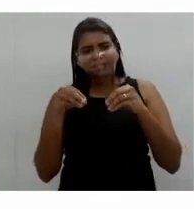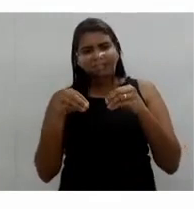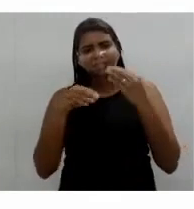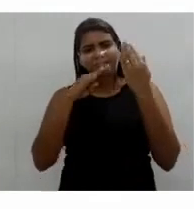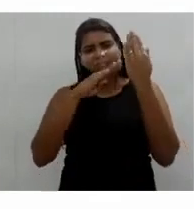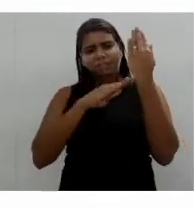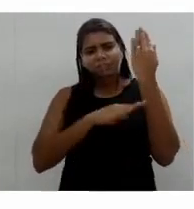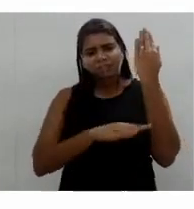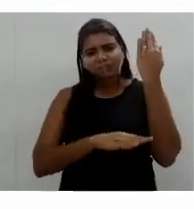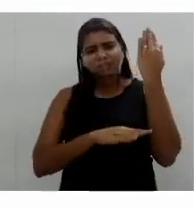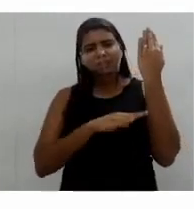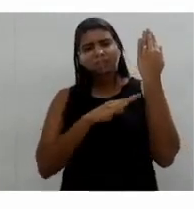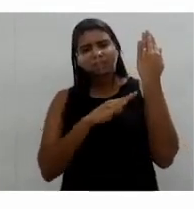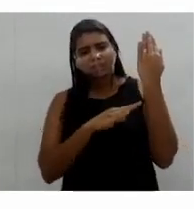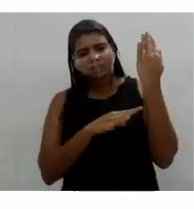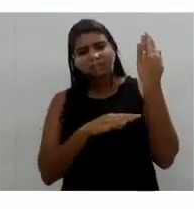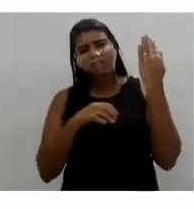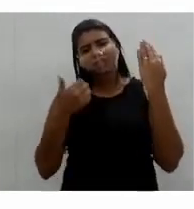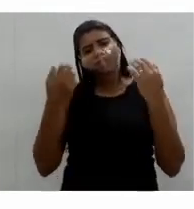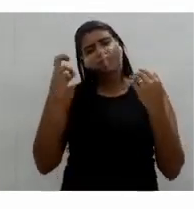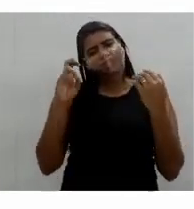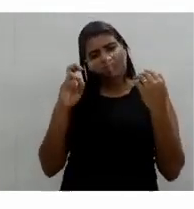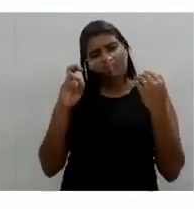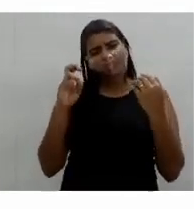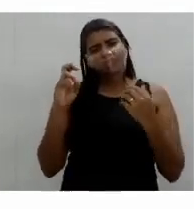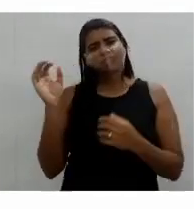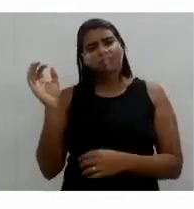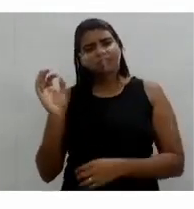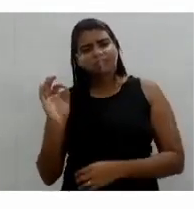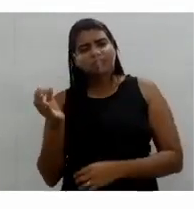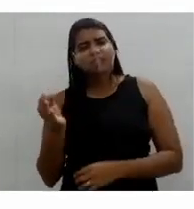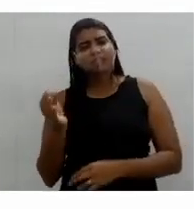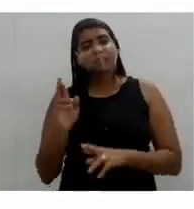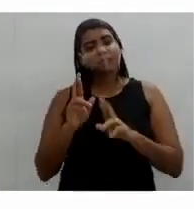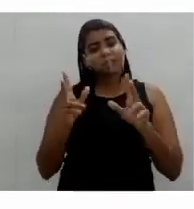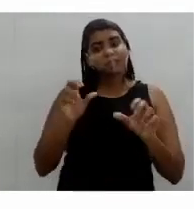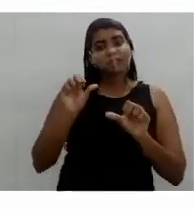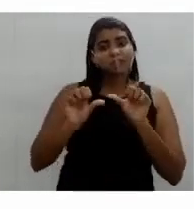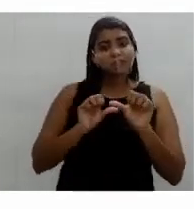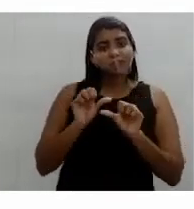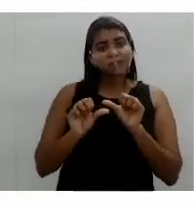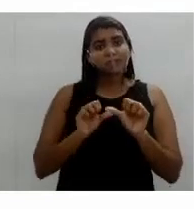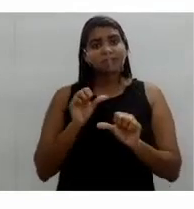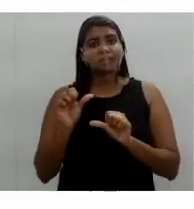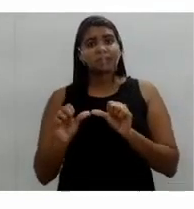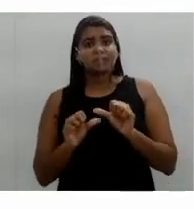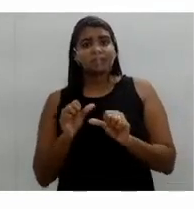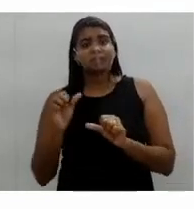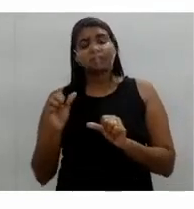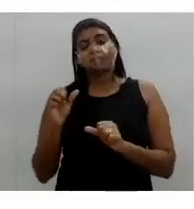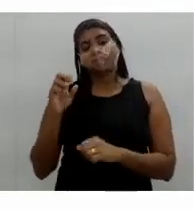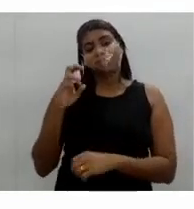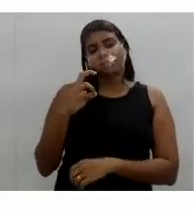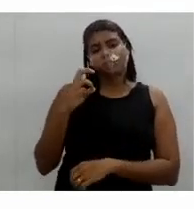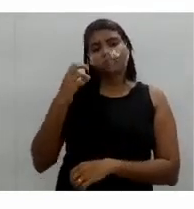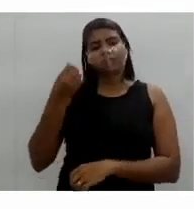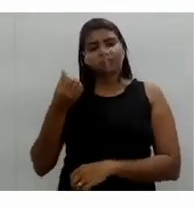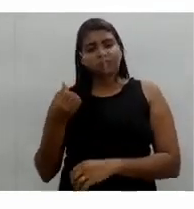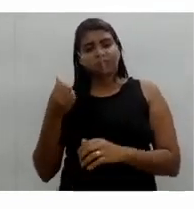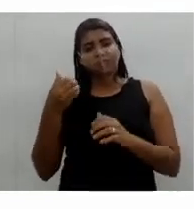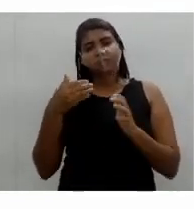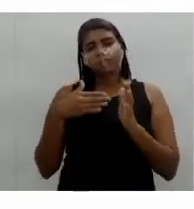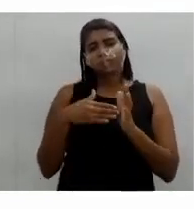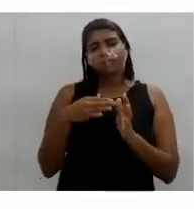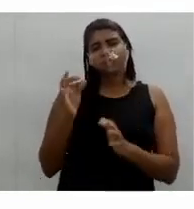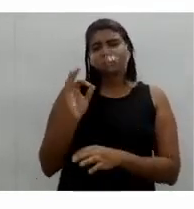temperatura média no planeta Terra é de 15 graus Celsius, podendo variar aí da máxima de 56 e a